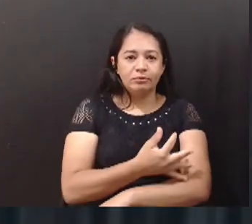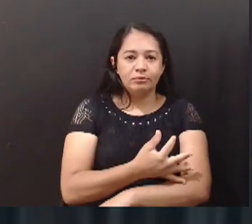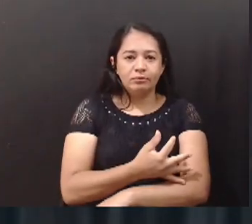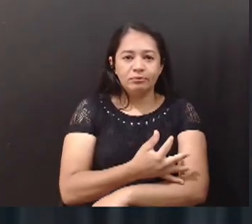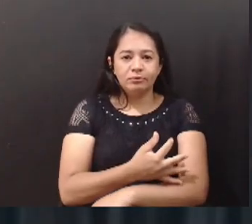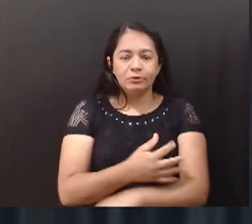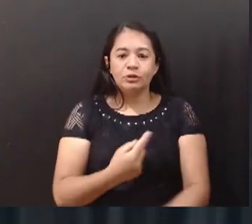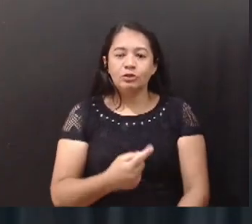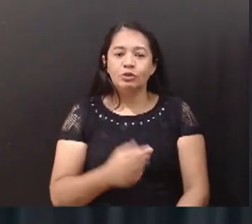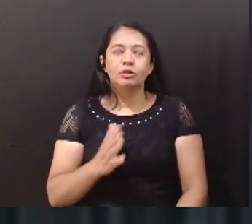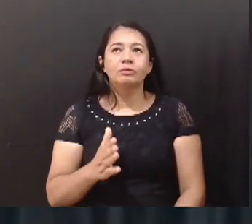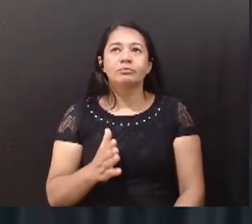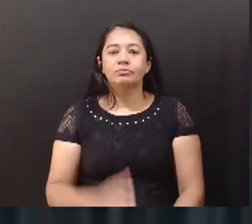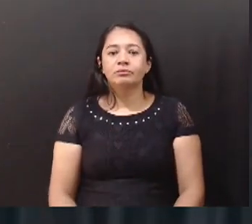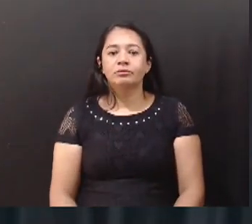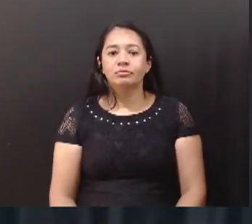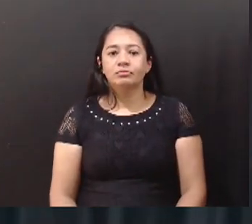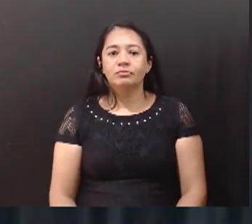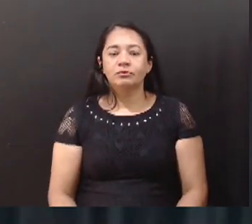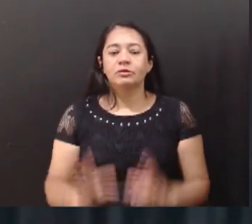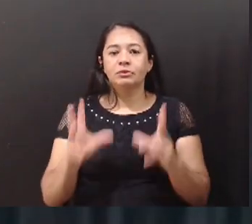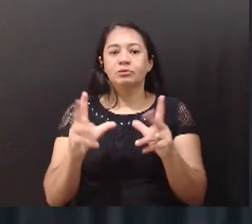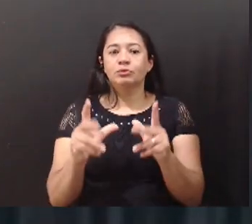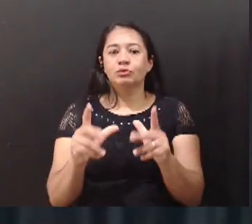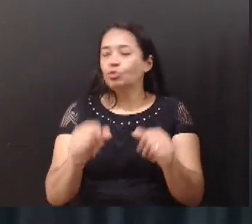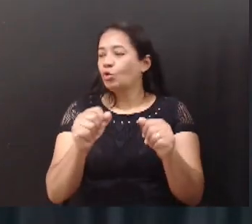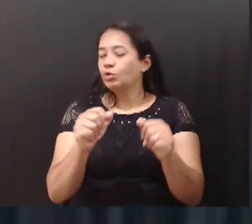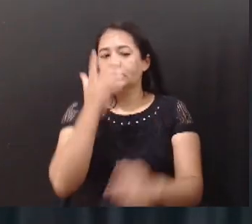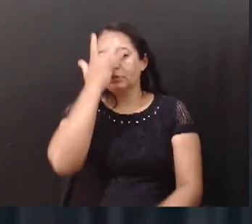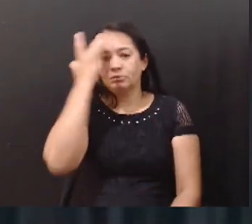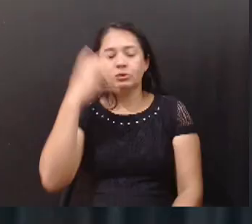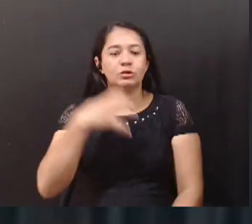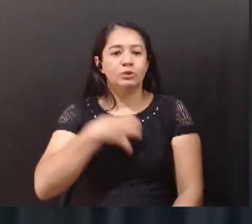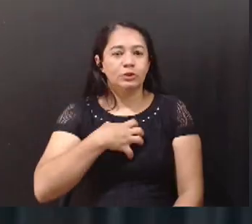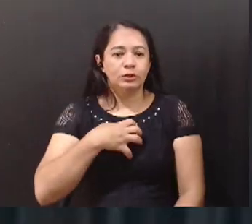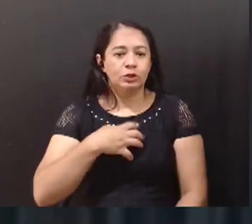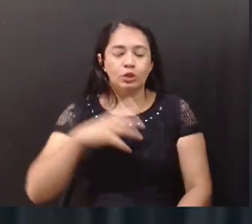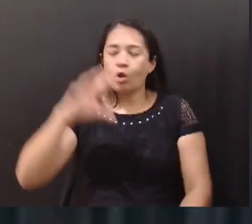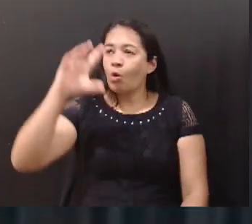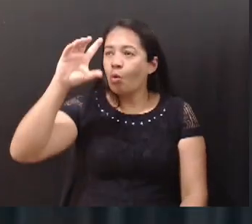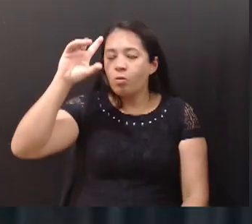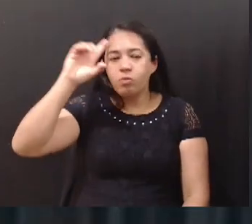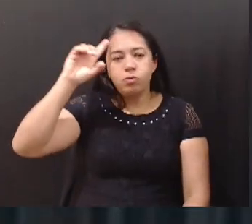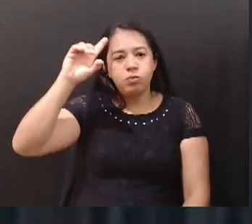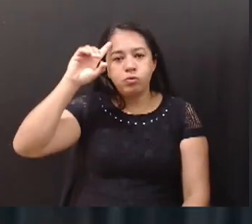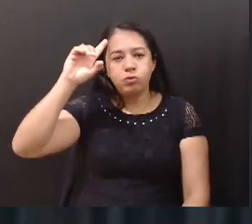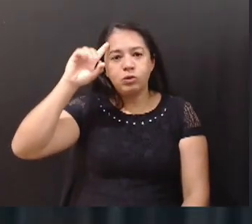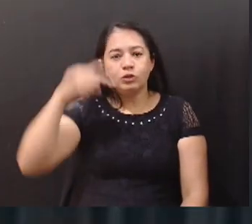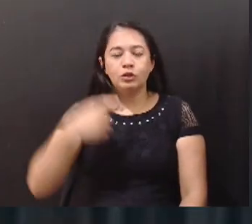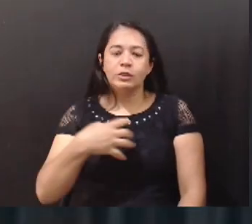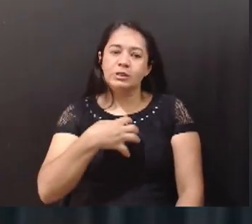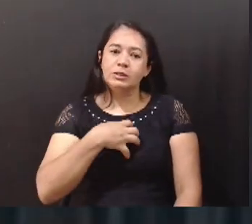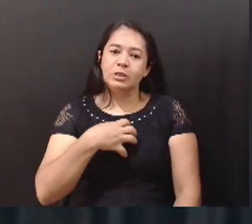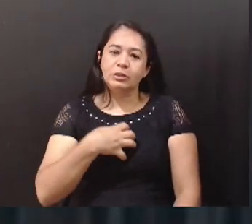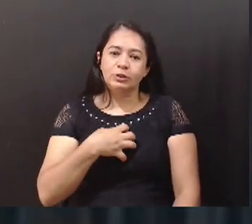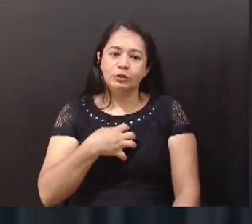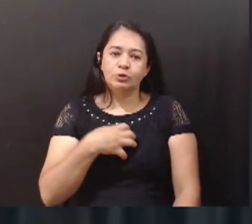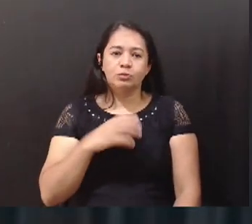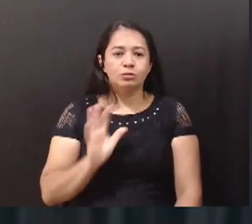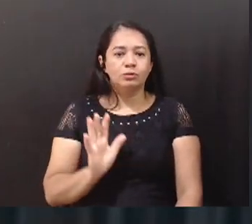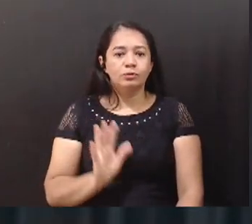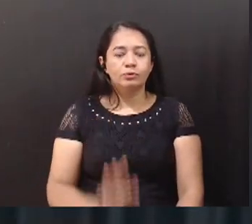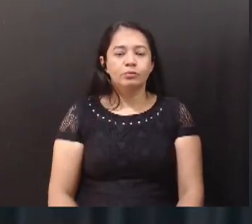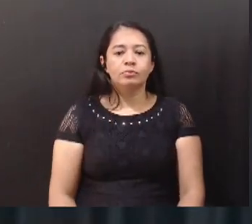assim, todo mundo tem. Vamos dizer, comuns. Todo dia a gente vai senti-las em algum momento. As